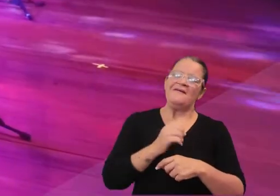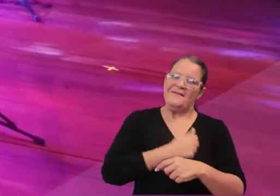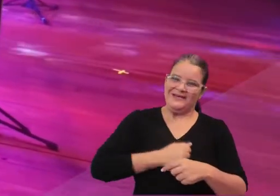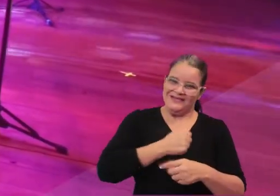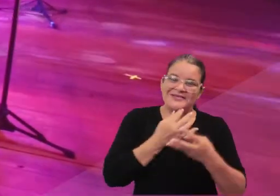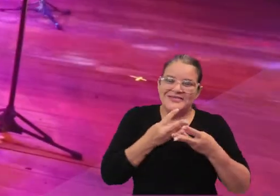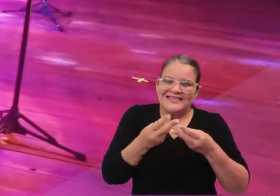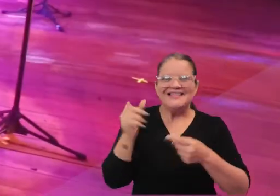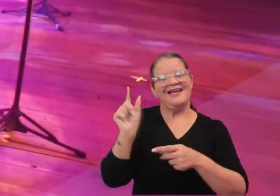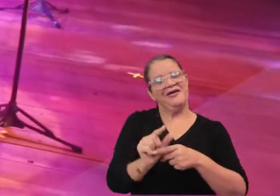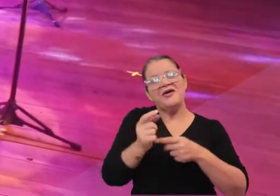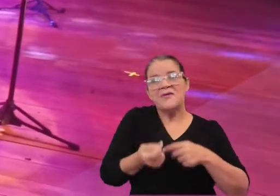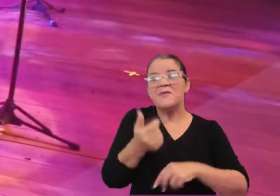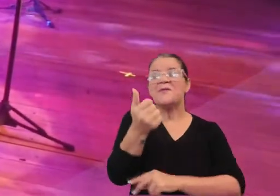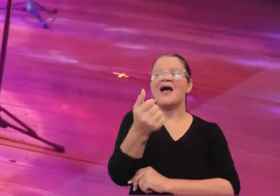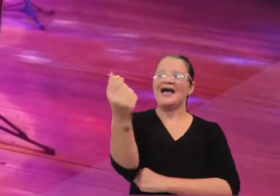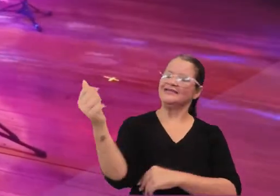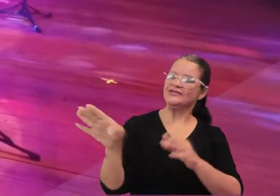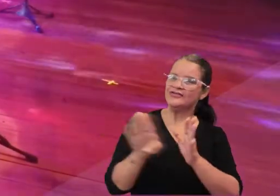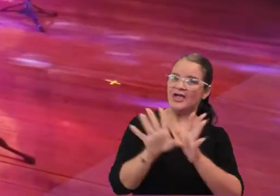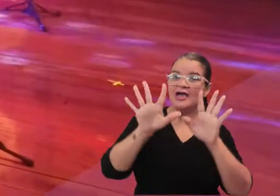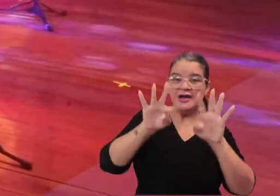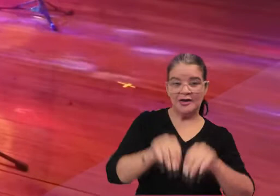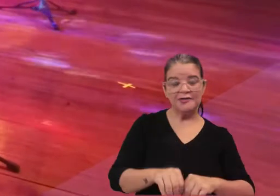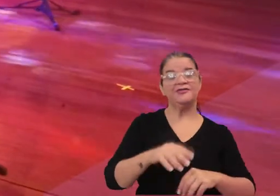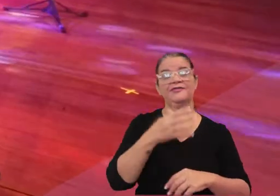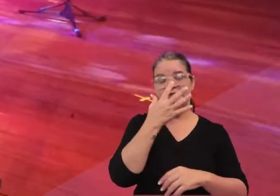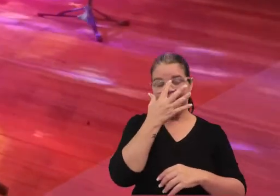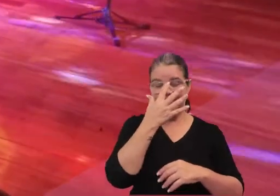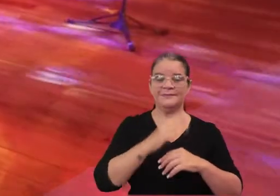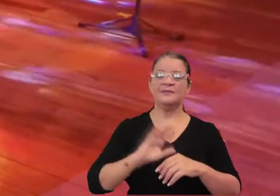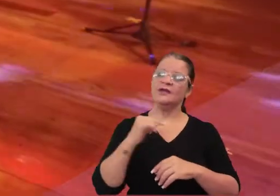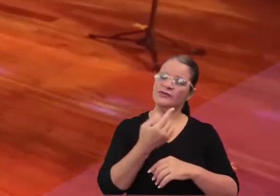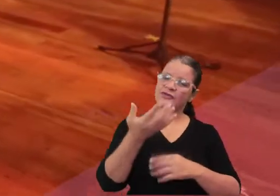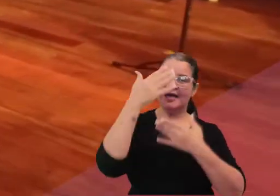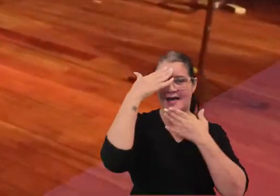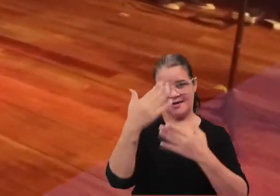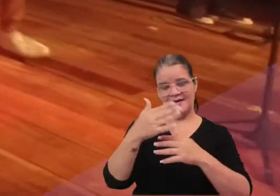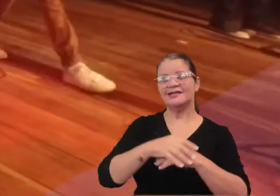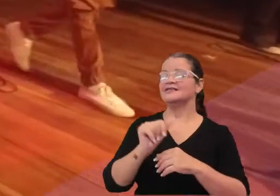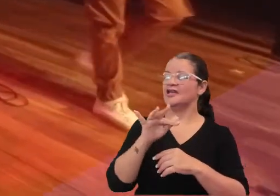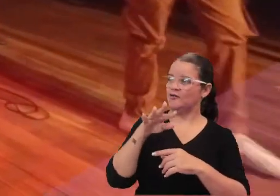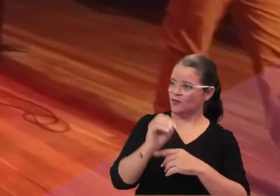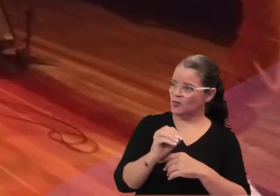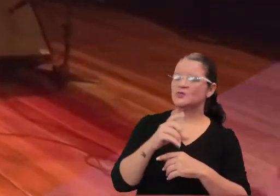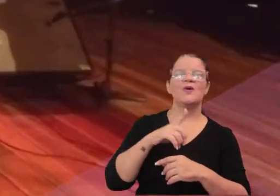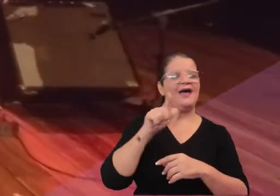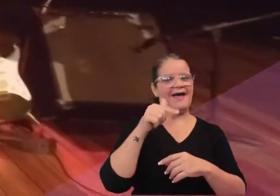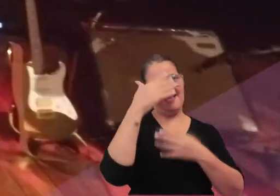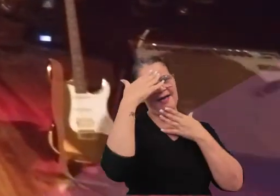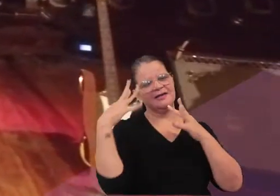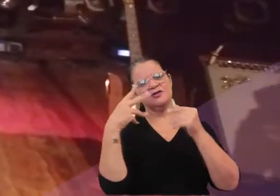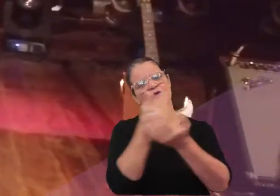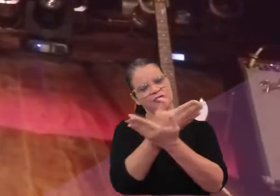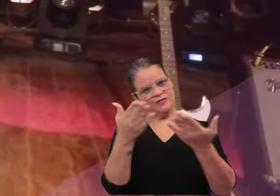Curtinho dessa vez, mas deu para matar a saudade um pouquinho. A gente tá quase chegando ao fim e a gente